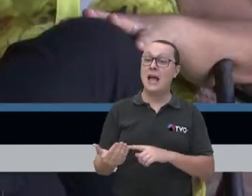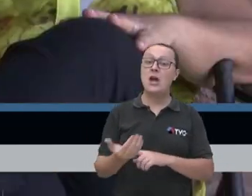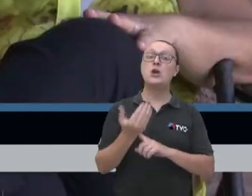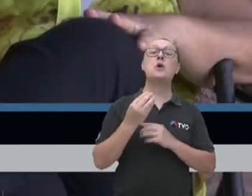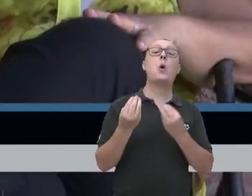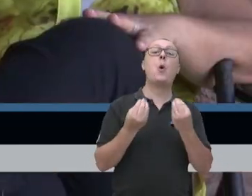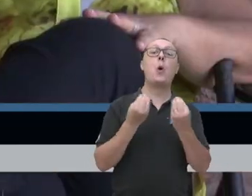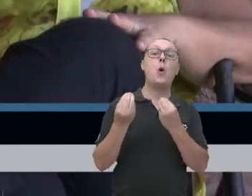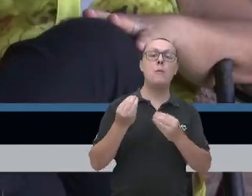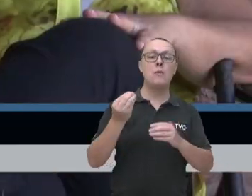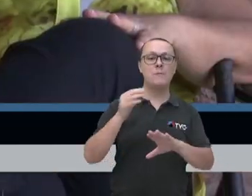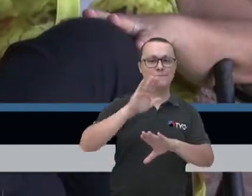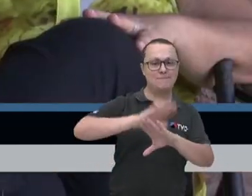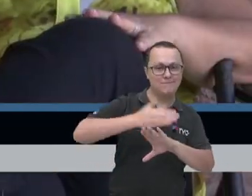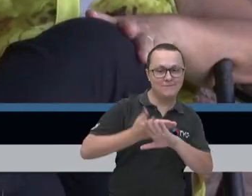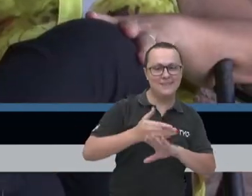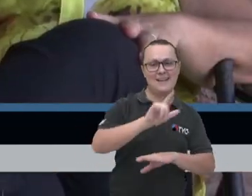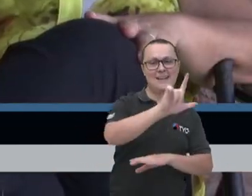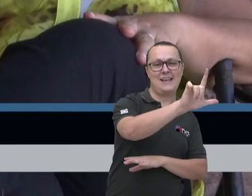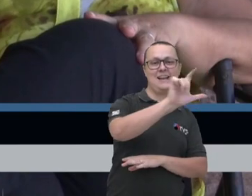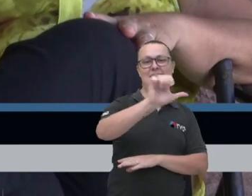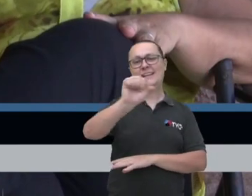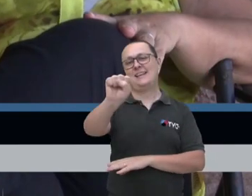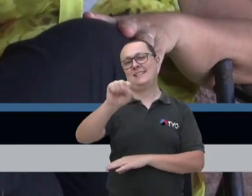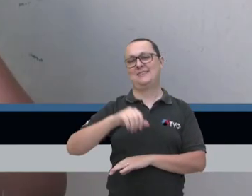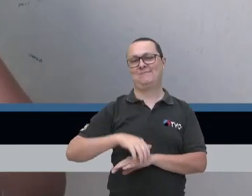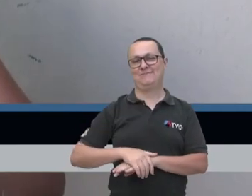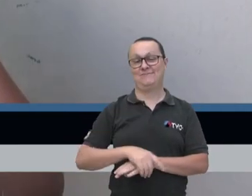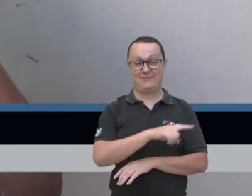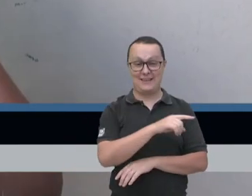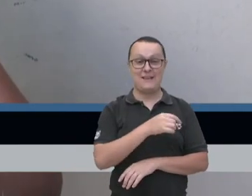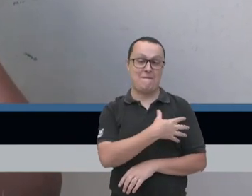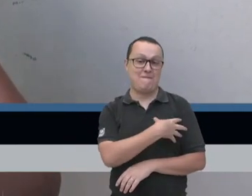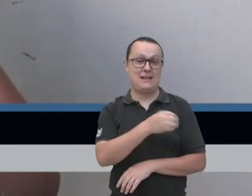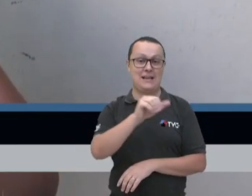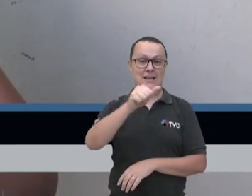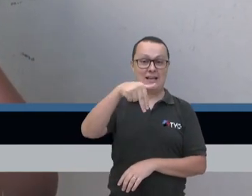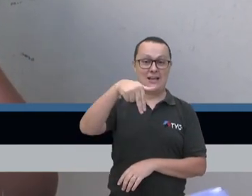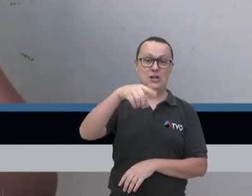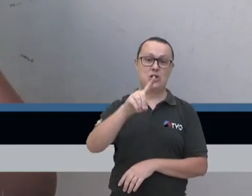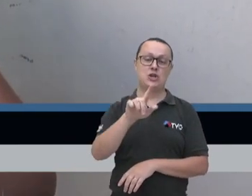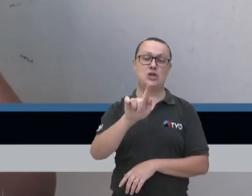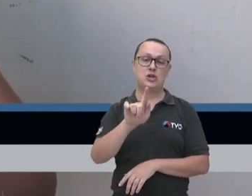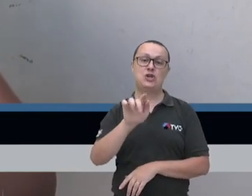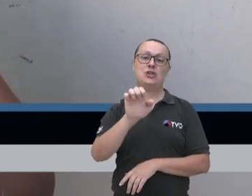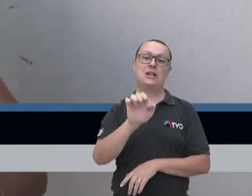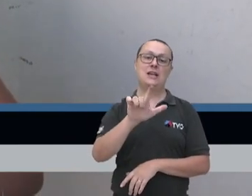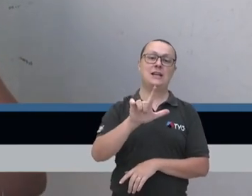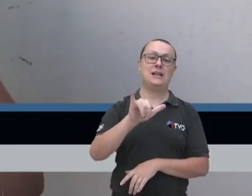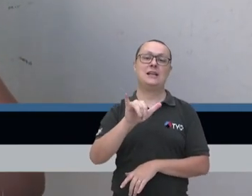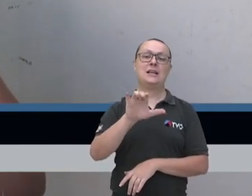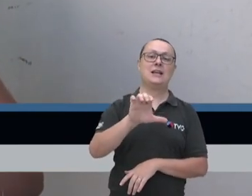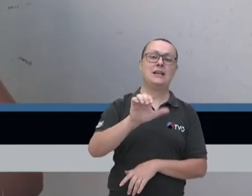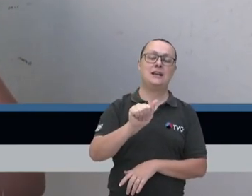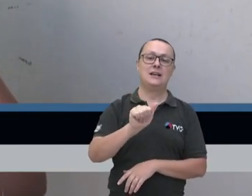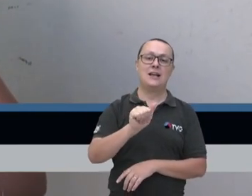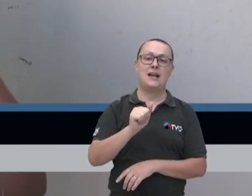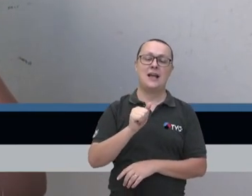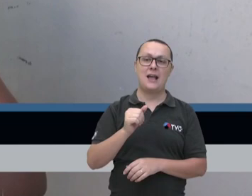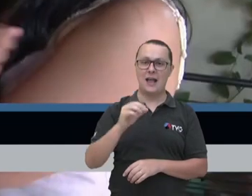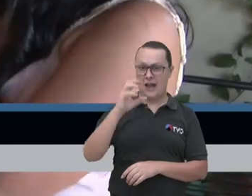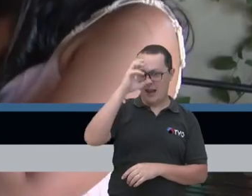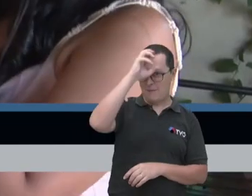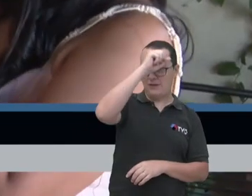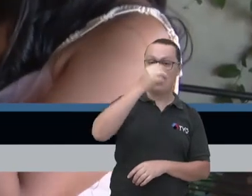A Angélica se recorda de quando era criança e, à medida que aprendia a falar, também teve que aprender a língua de